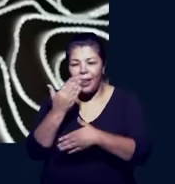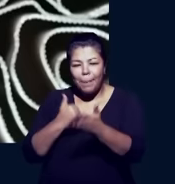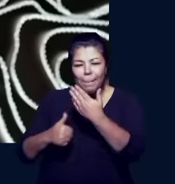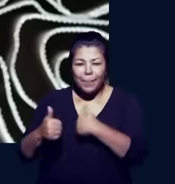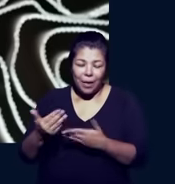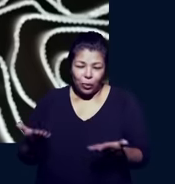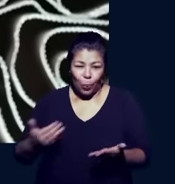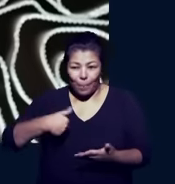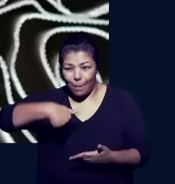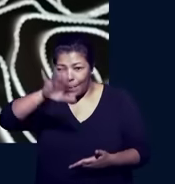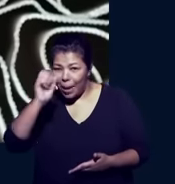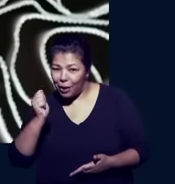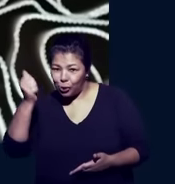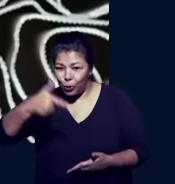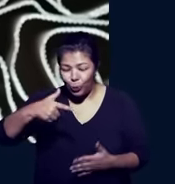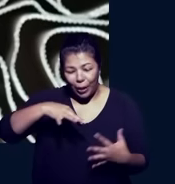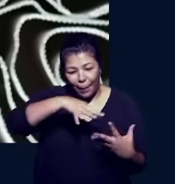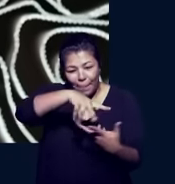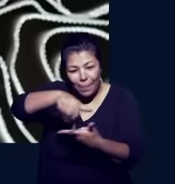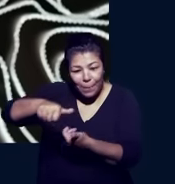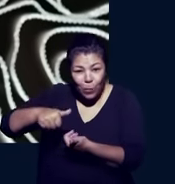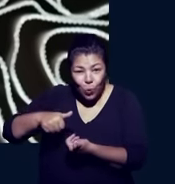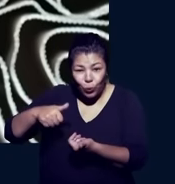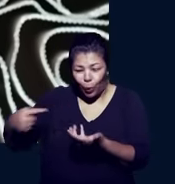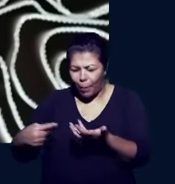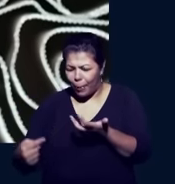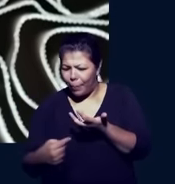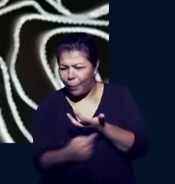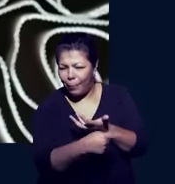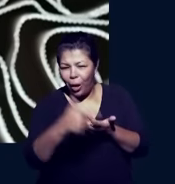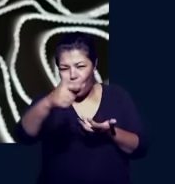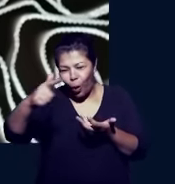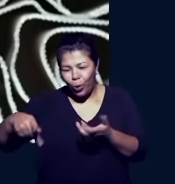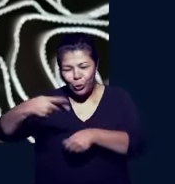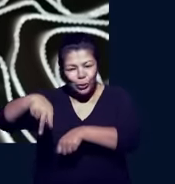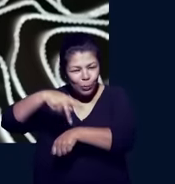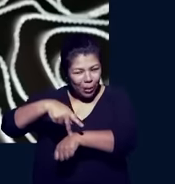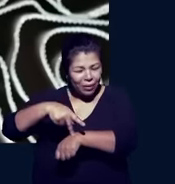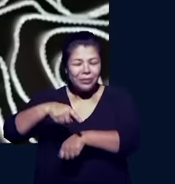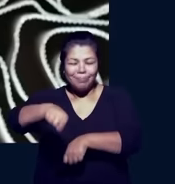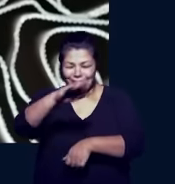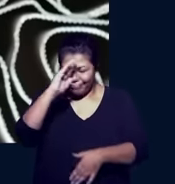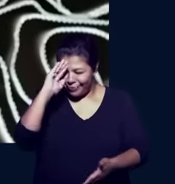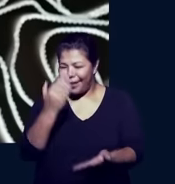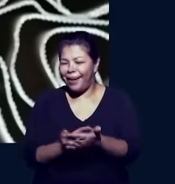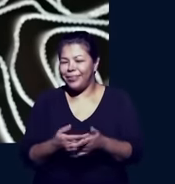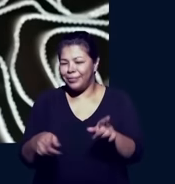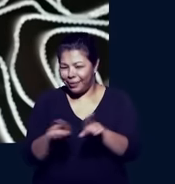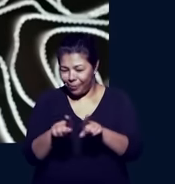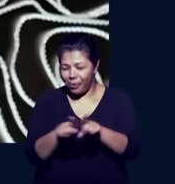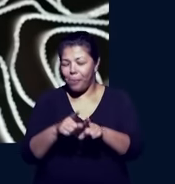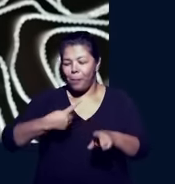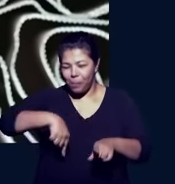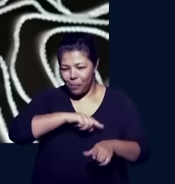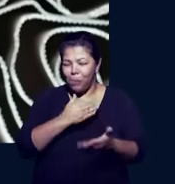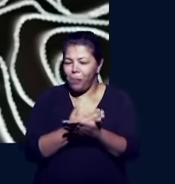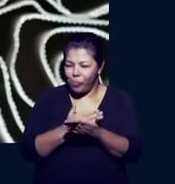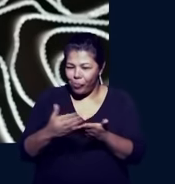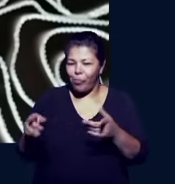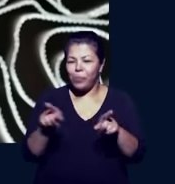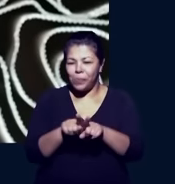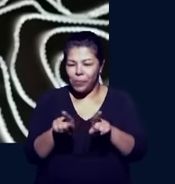tem a matriz mais limpa de energia dentro do G20 né e e vocês podem ter certeza que logo logo nós vamos começar a